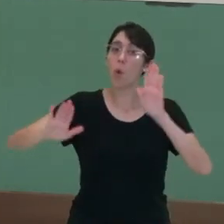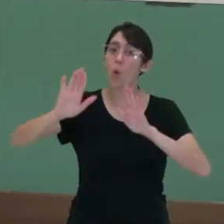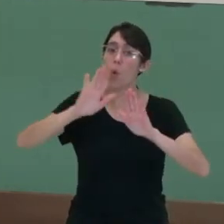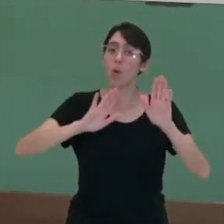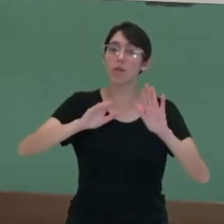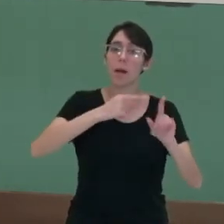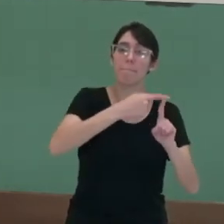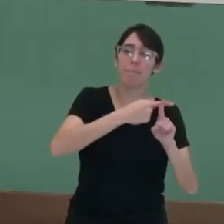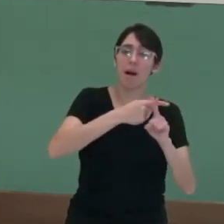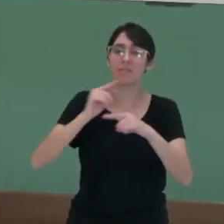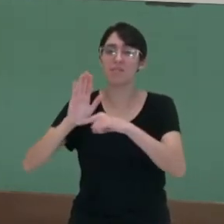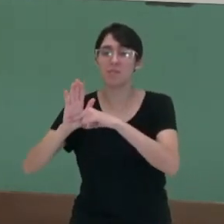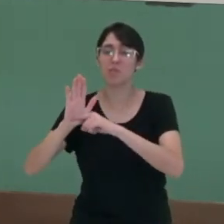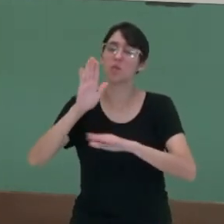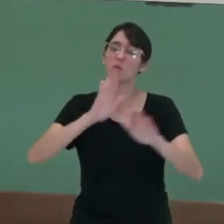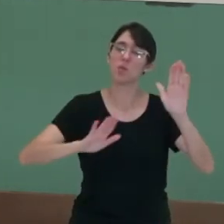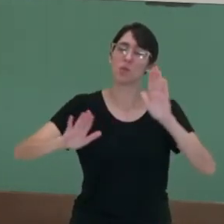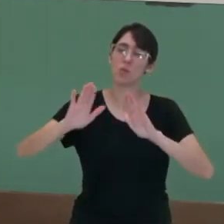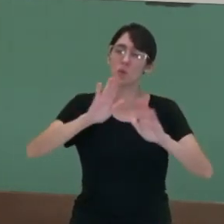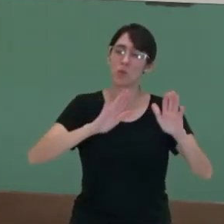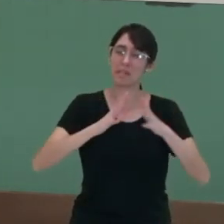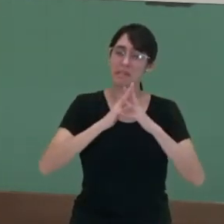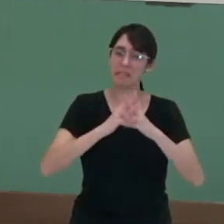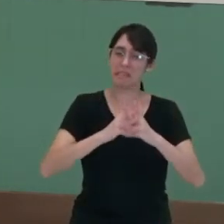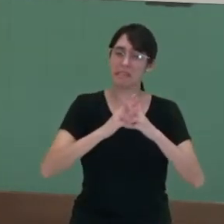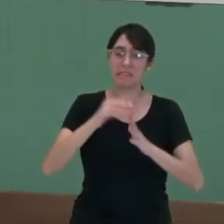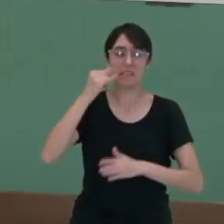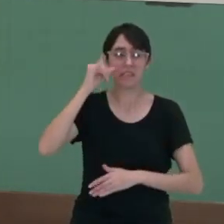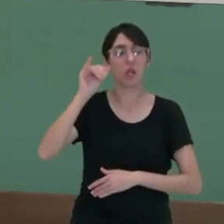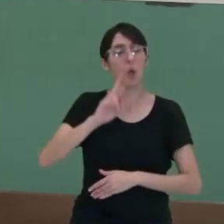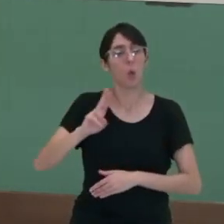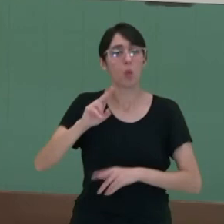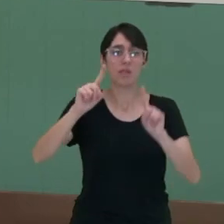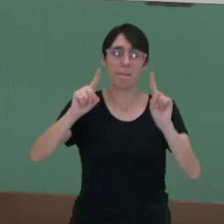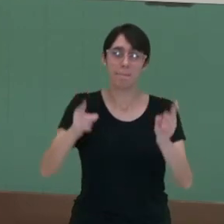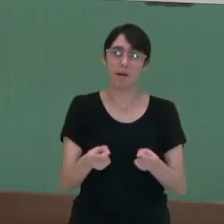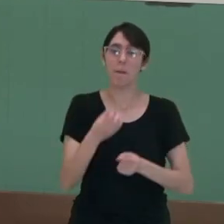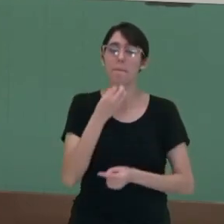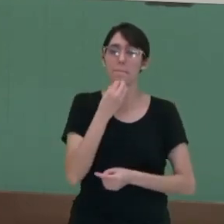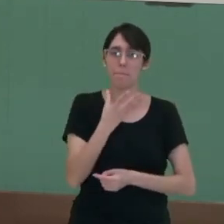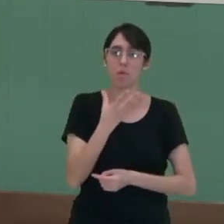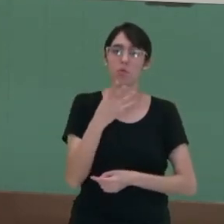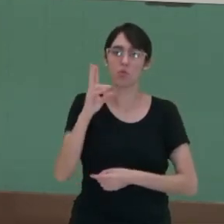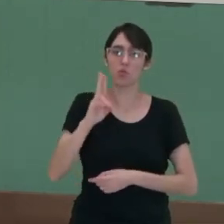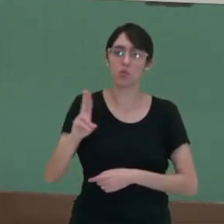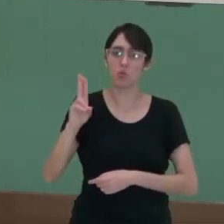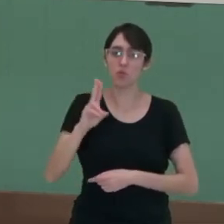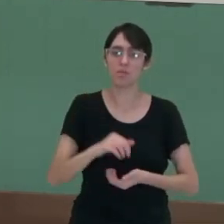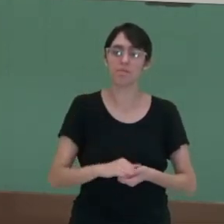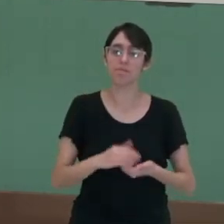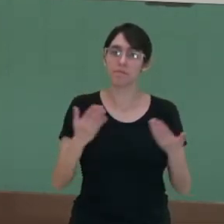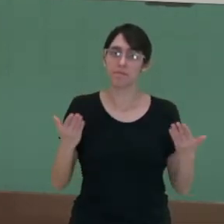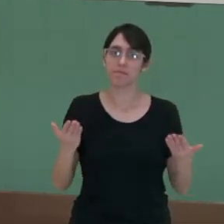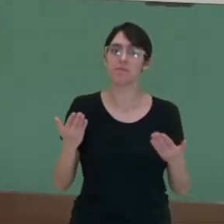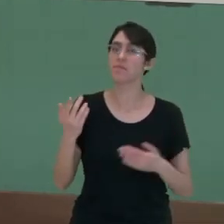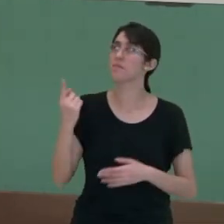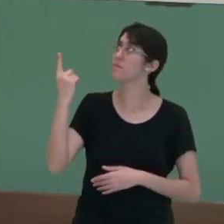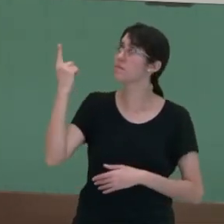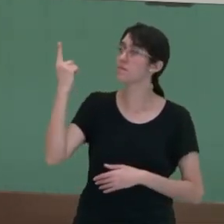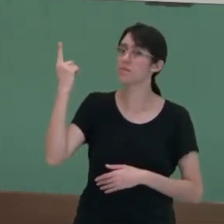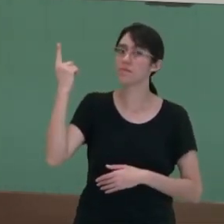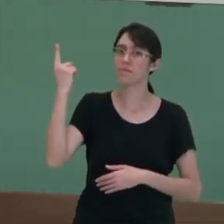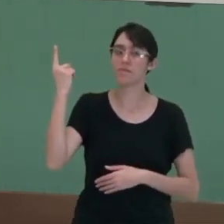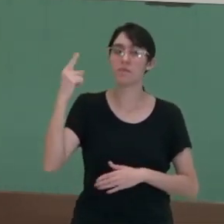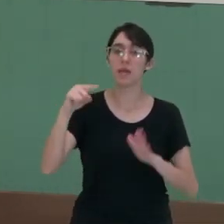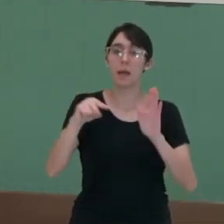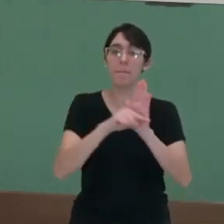sinais. Para tomar esse cuidado, o que a gente faz? Usa os parênteses. Então, como é menos o custo, esse menos vem na frente,